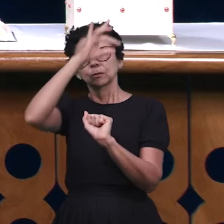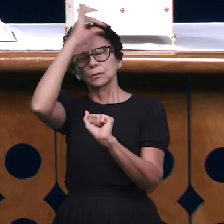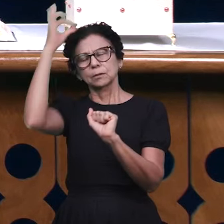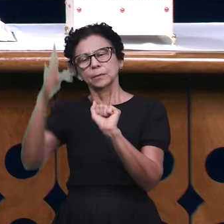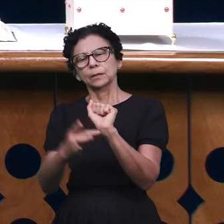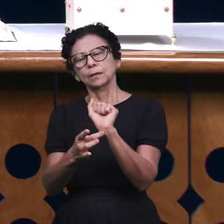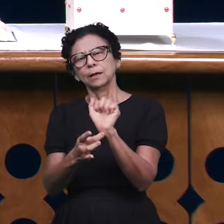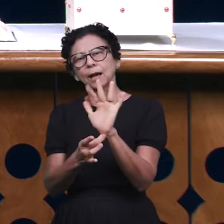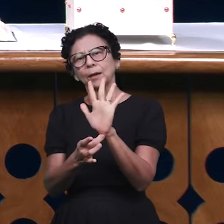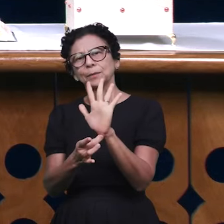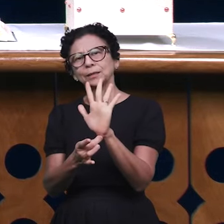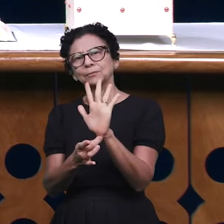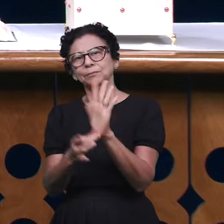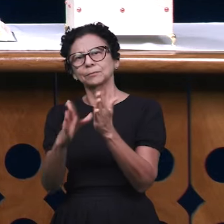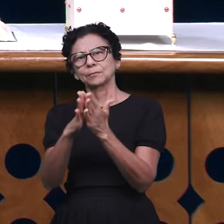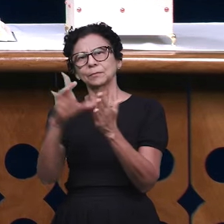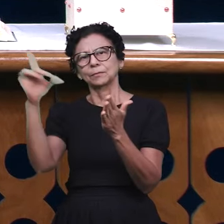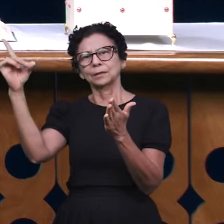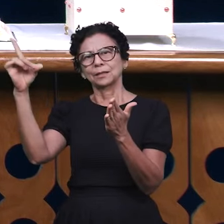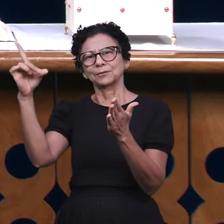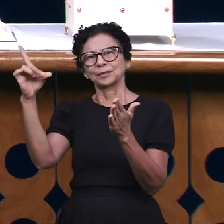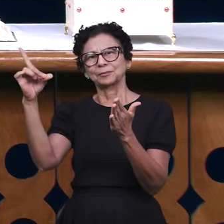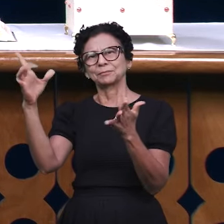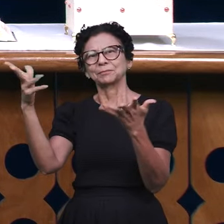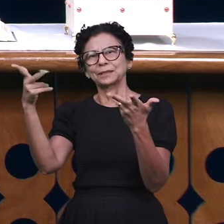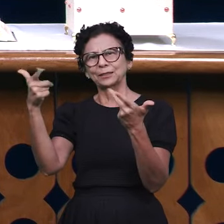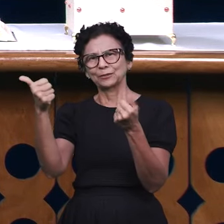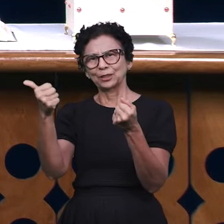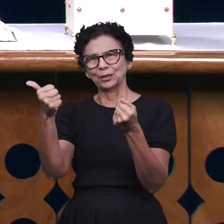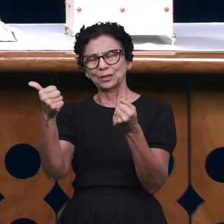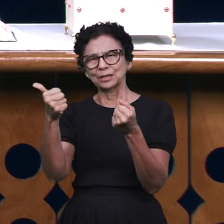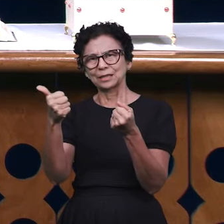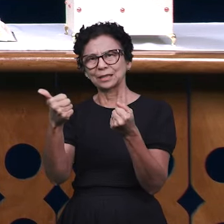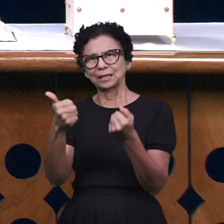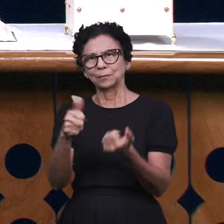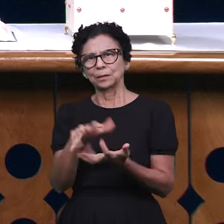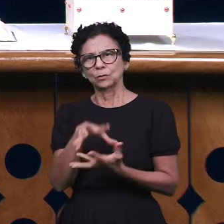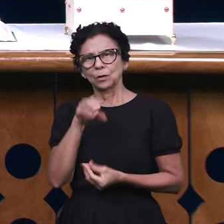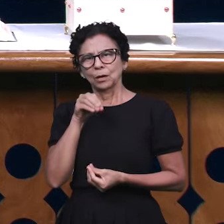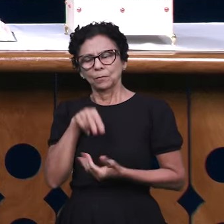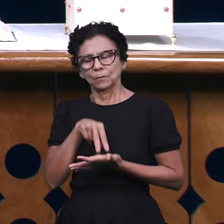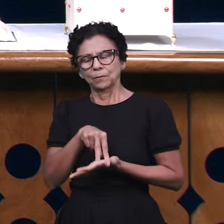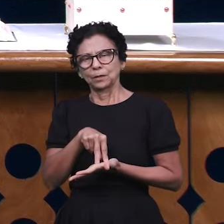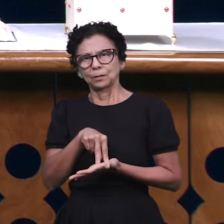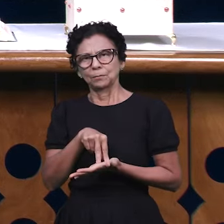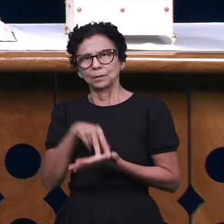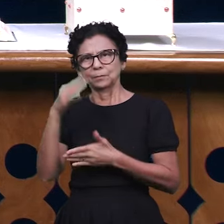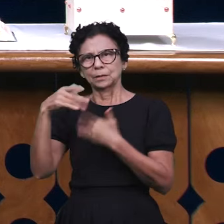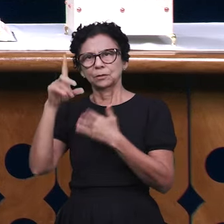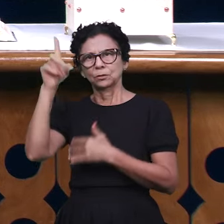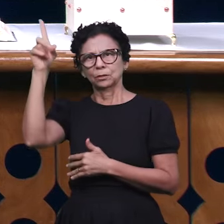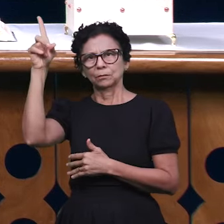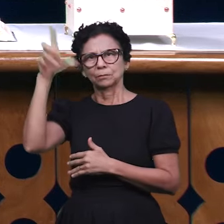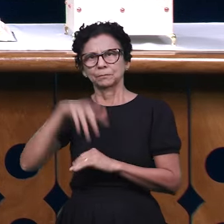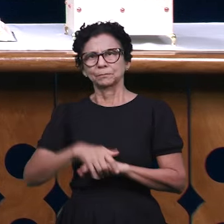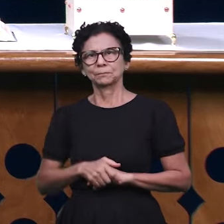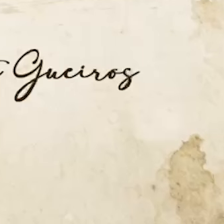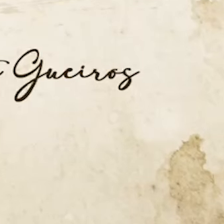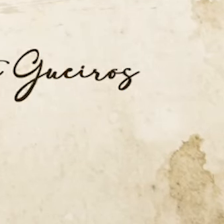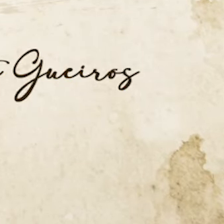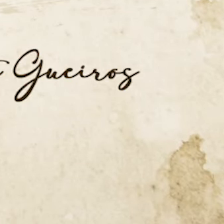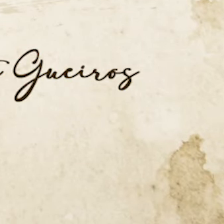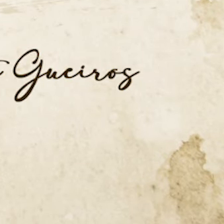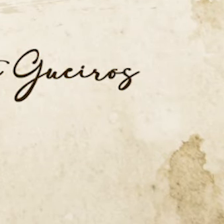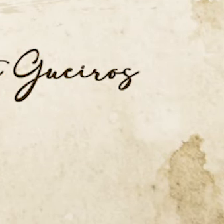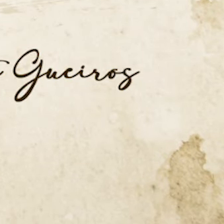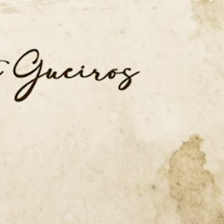trazendo o entendimento dessa palavra maravilhosa, que é o alimento da sua alma. Que Deus nos abençoe.